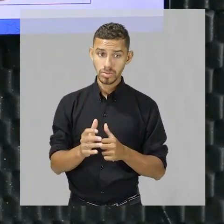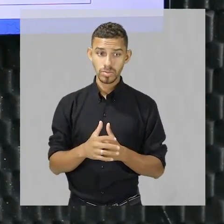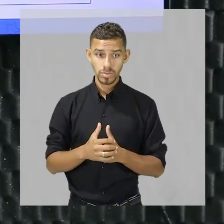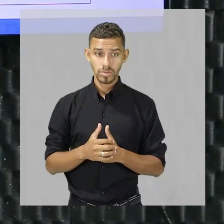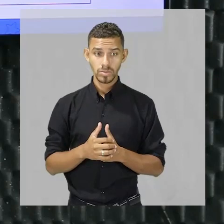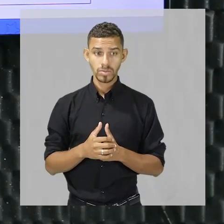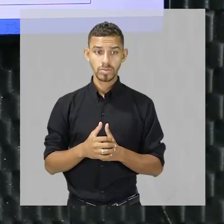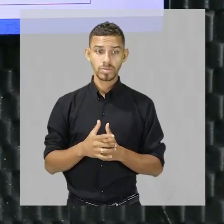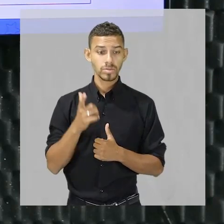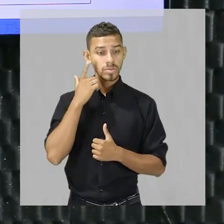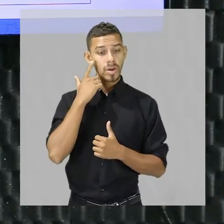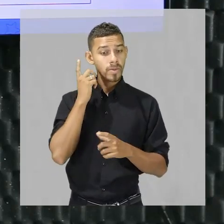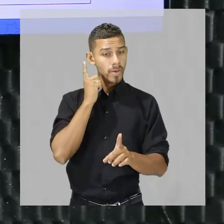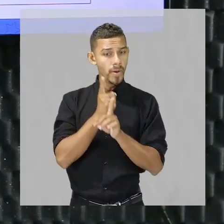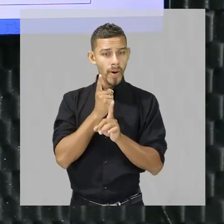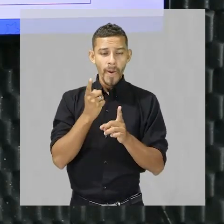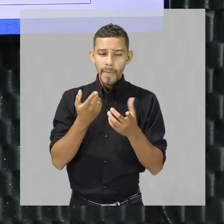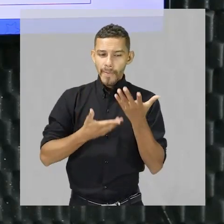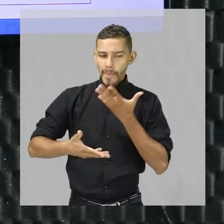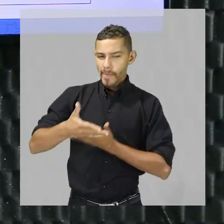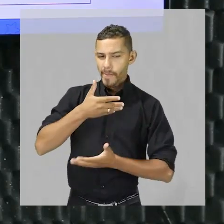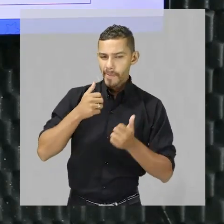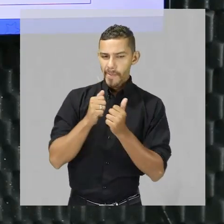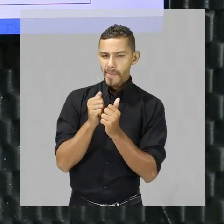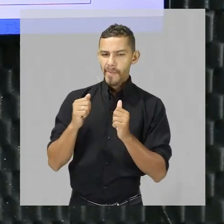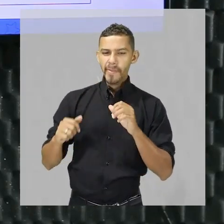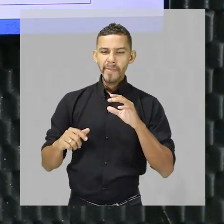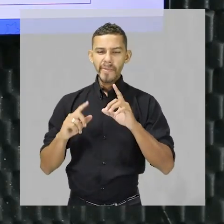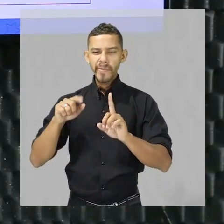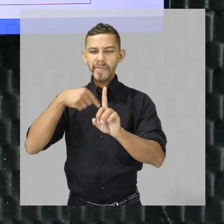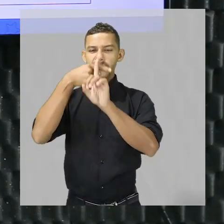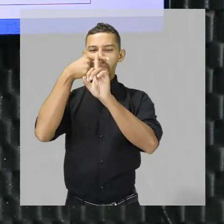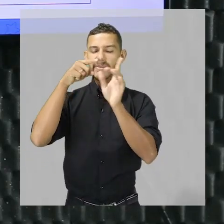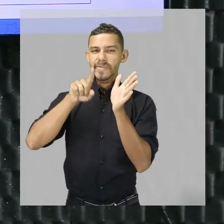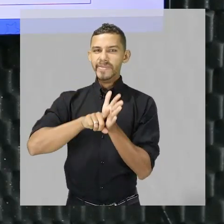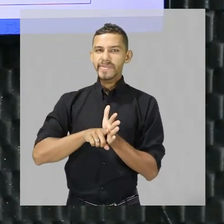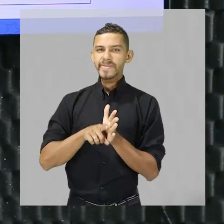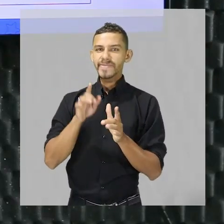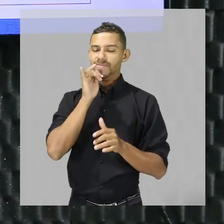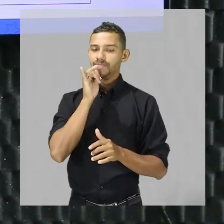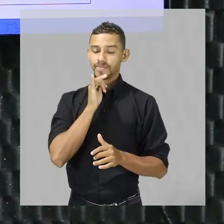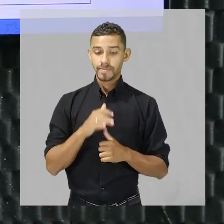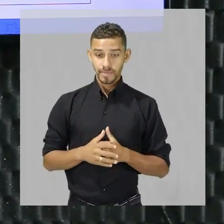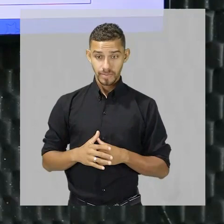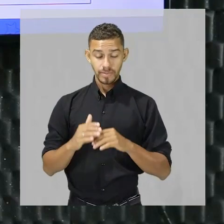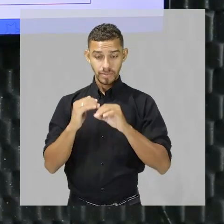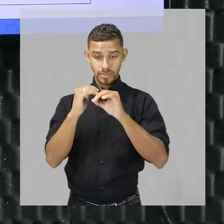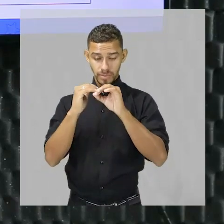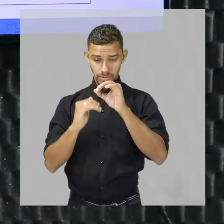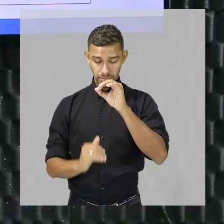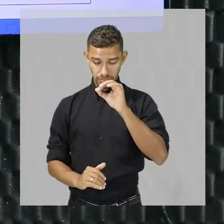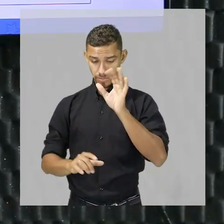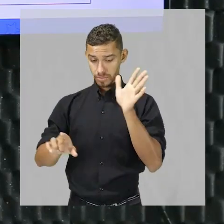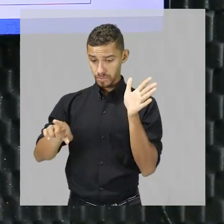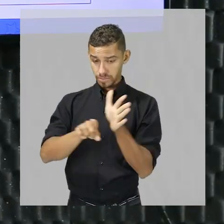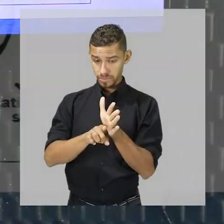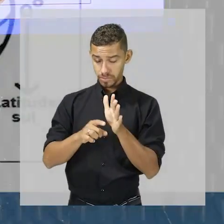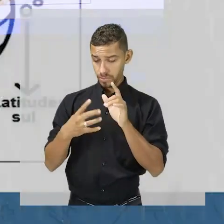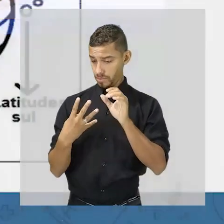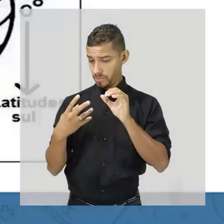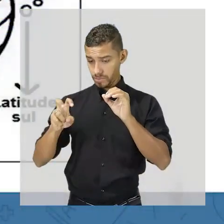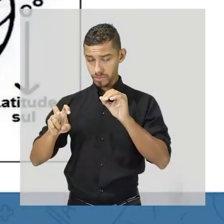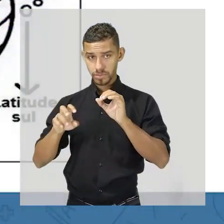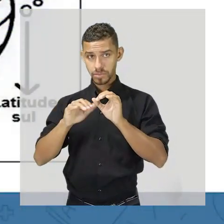a latitude, por exemplo, através dos pontos, né, positivo ou negativo, ou seja, por exemplo, latitude menos 45 graus, ou seja, é